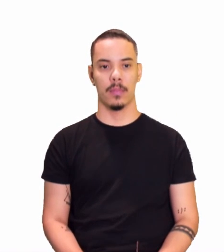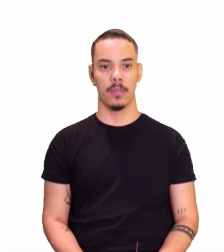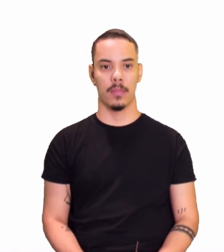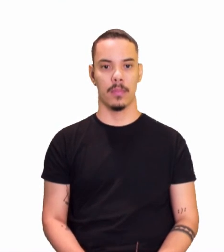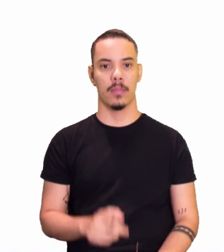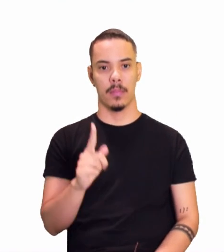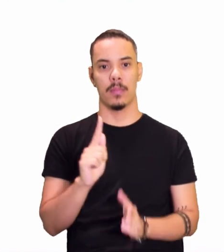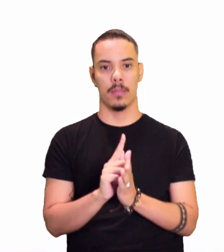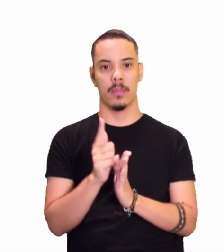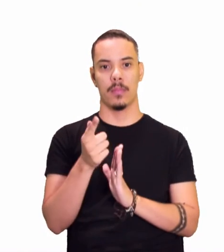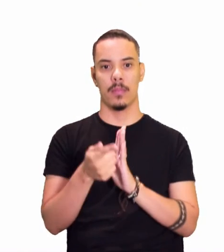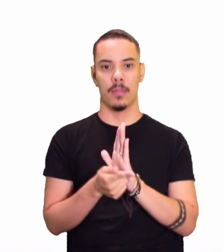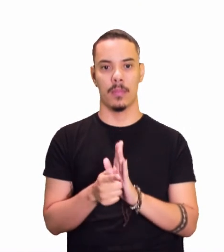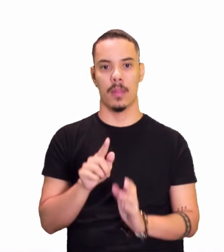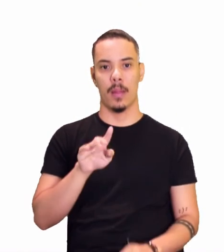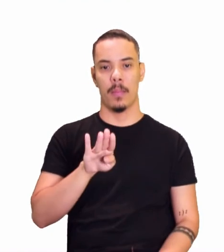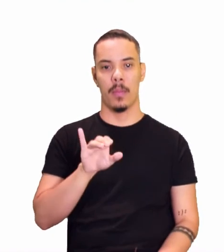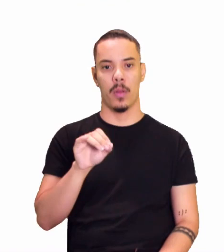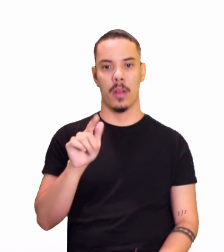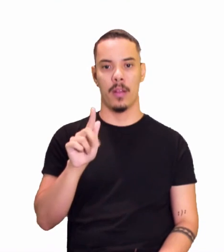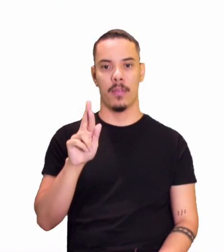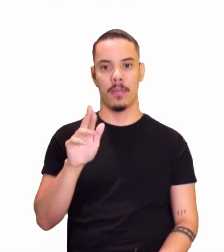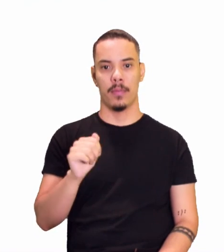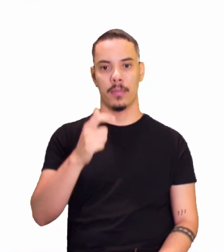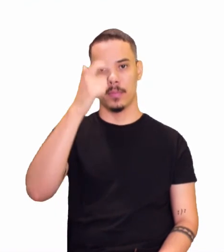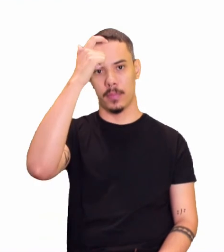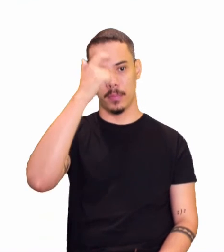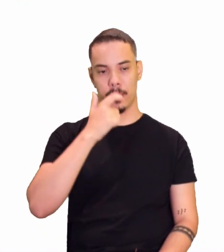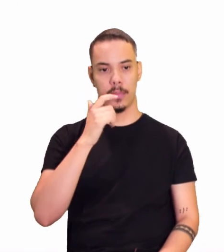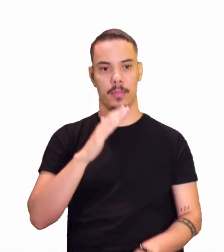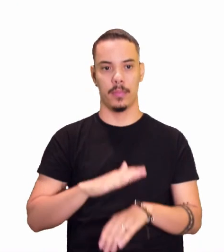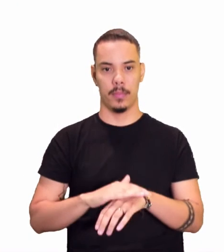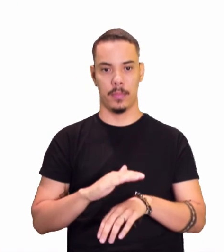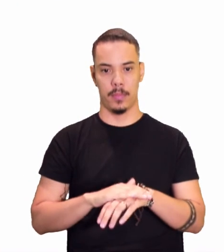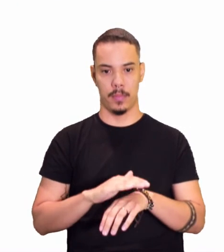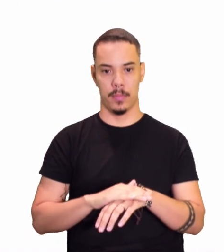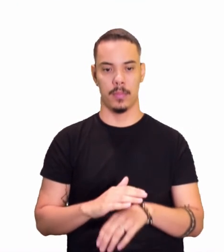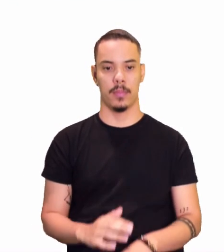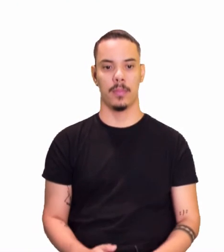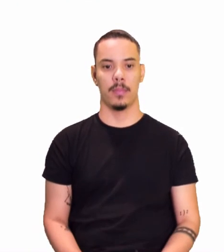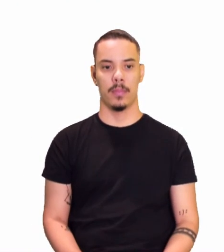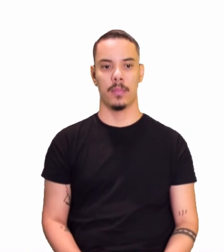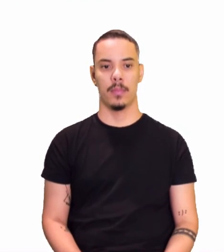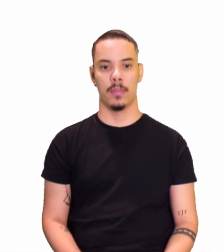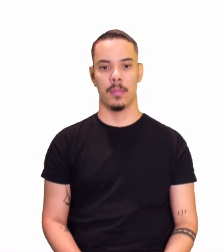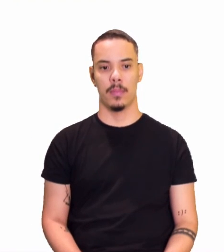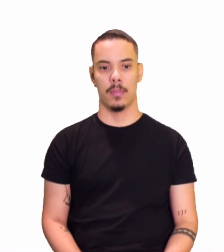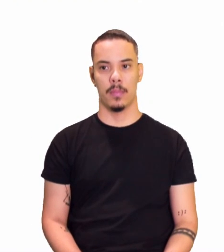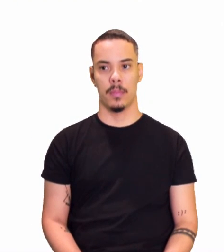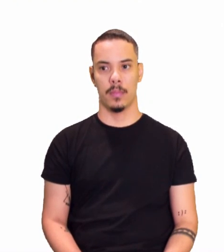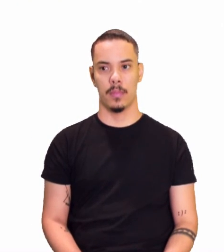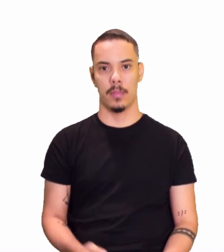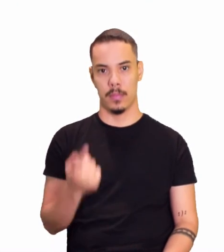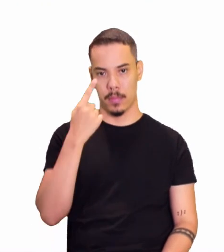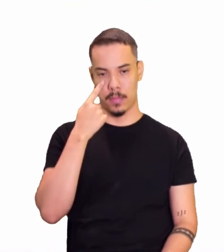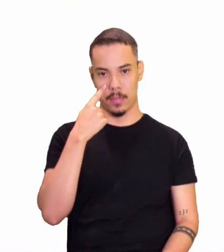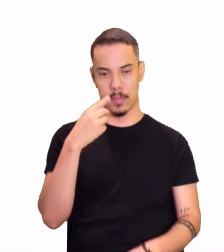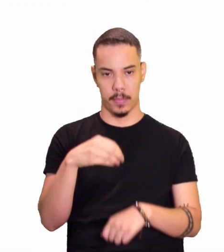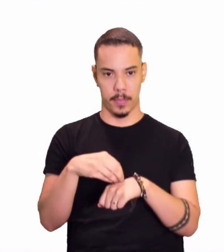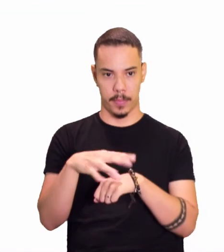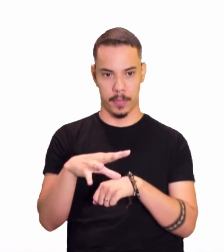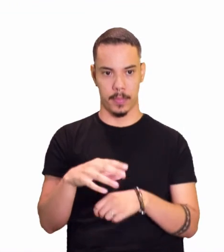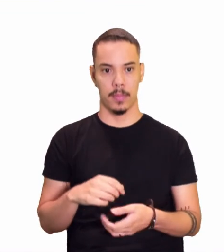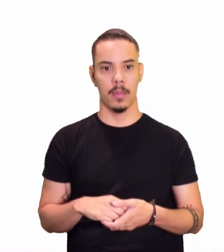o gênero biografia de um autor ou de uma autora, certo? Vamos às